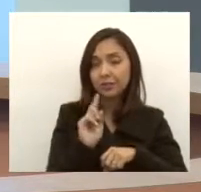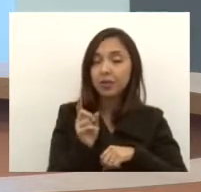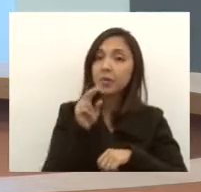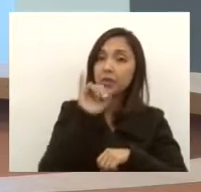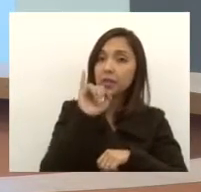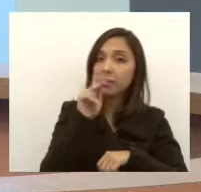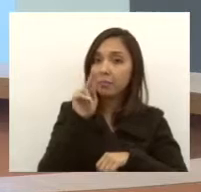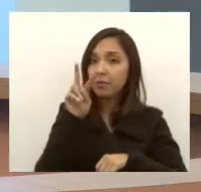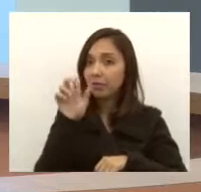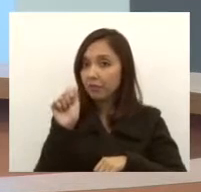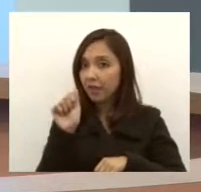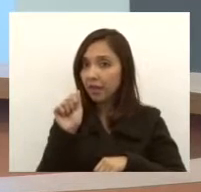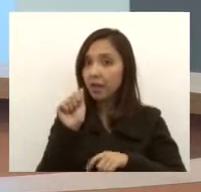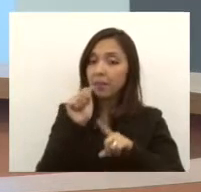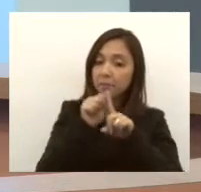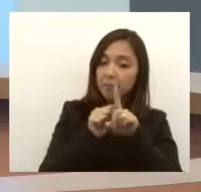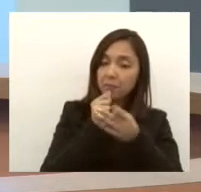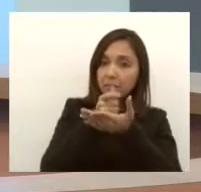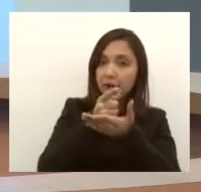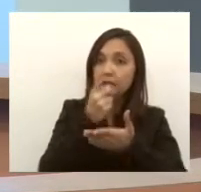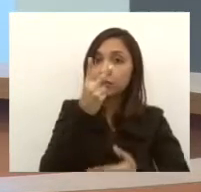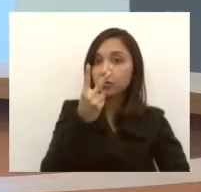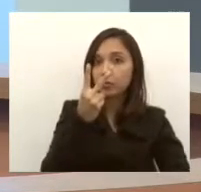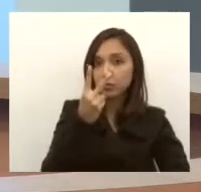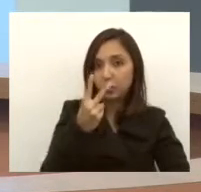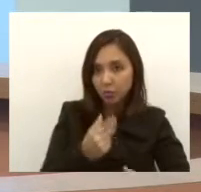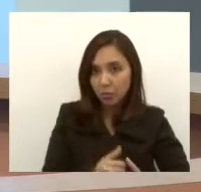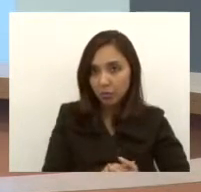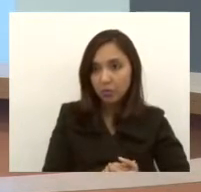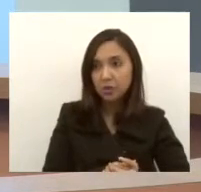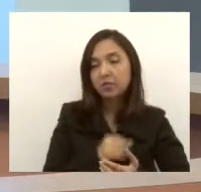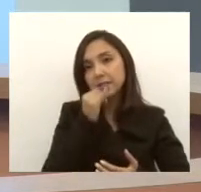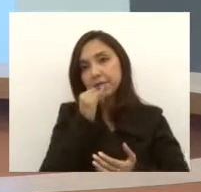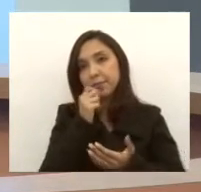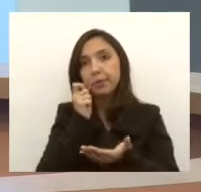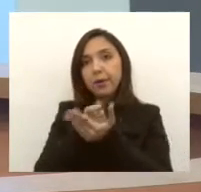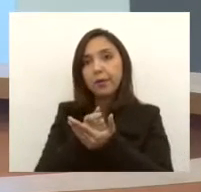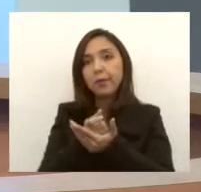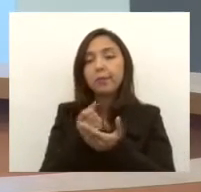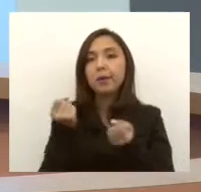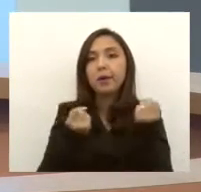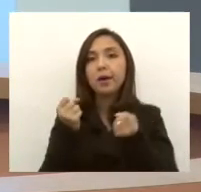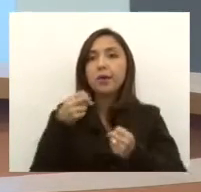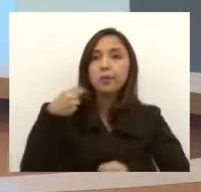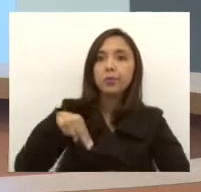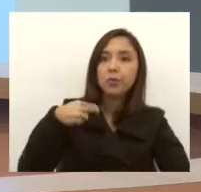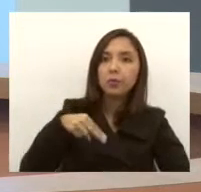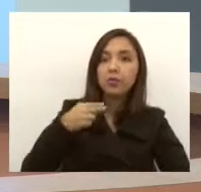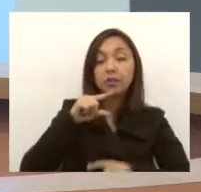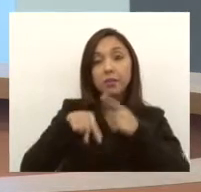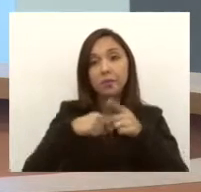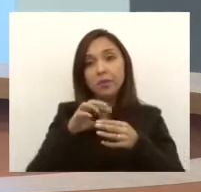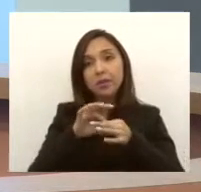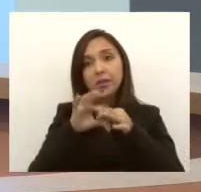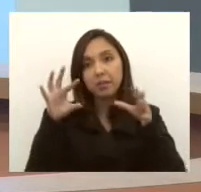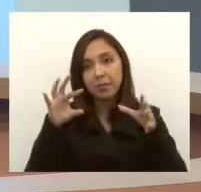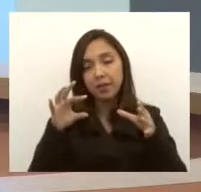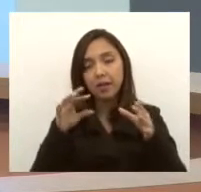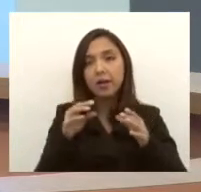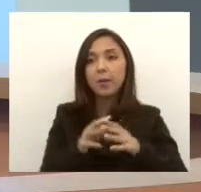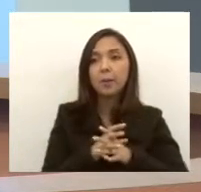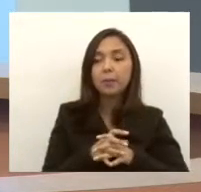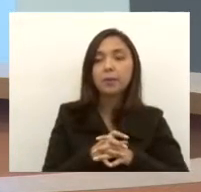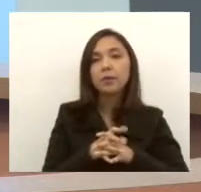IPVA paga-se 2/12 quando abre e compra um carro em novembro. Mas quando um profissional liberal vai abrir